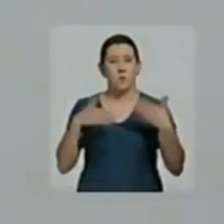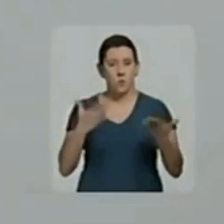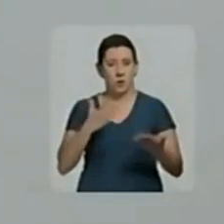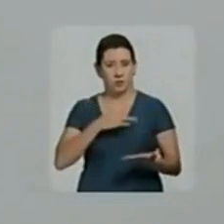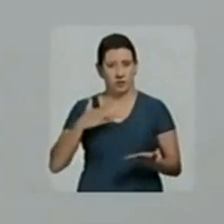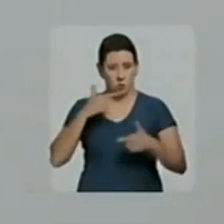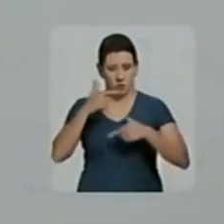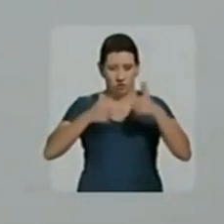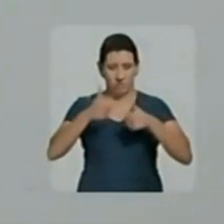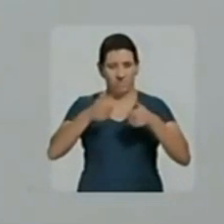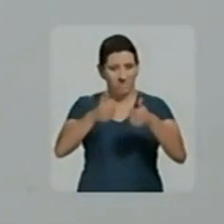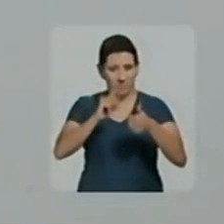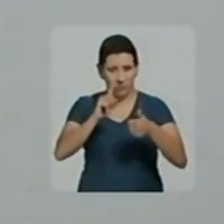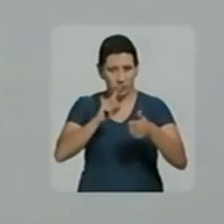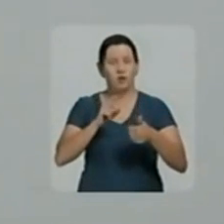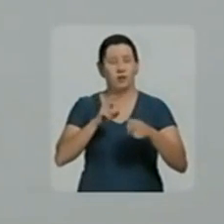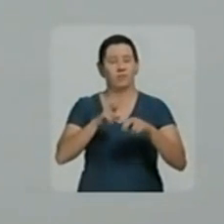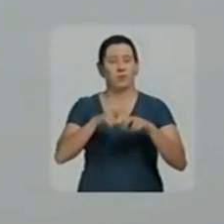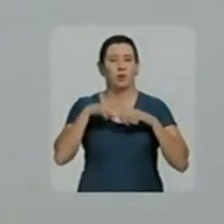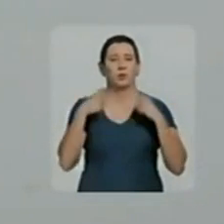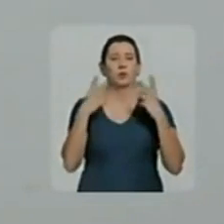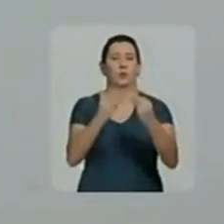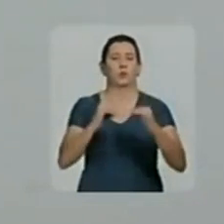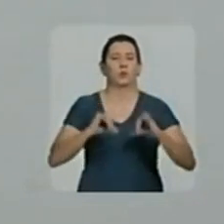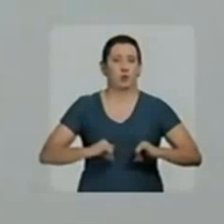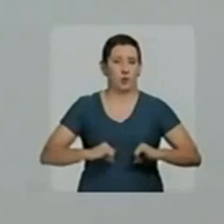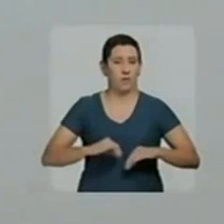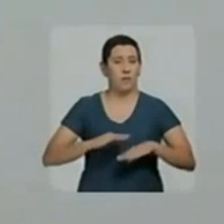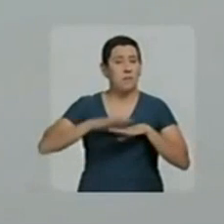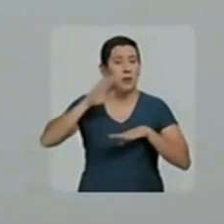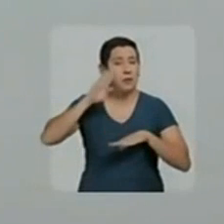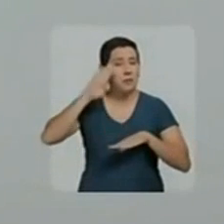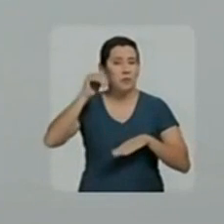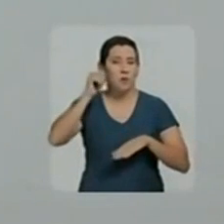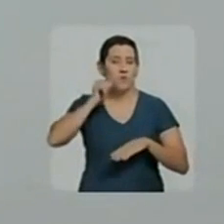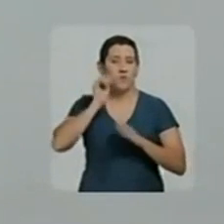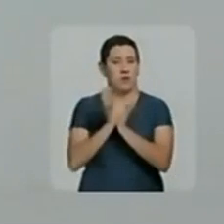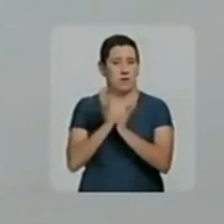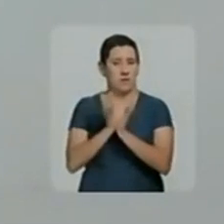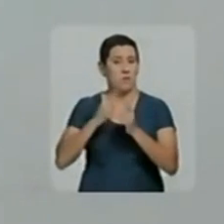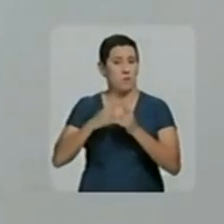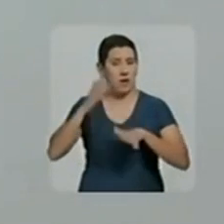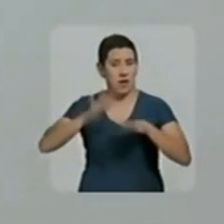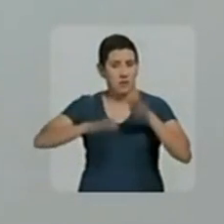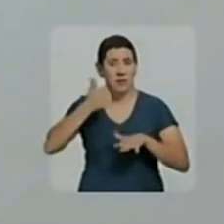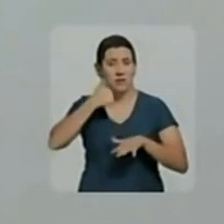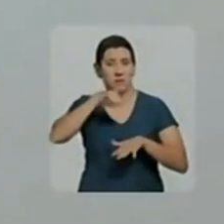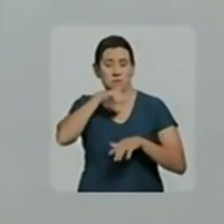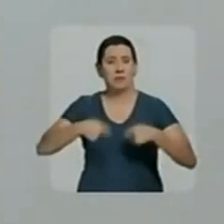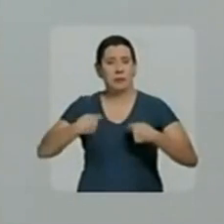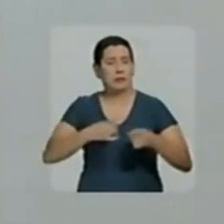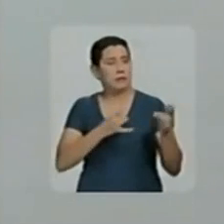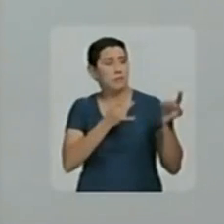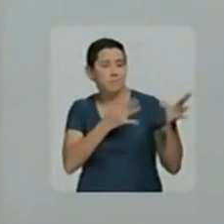Quando a saúde pública não funciona, todo mundo sofre. E as mais prejudicadas são as mulheres. Muitas vezes, uma mãe é obrigada a